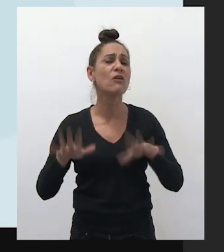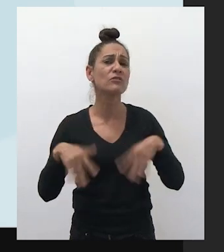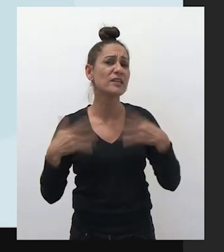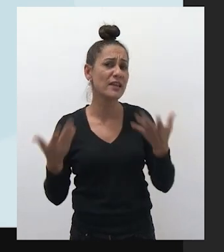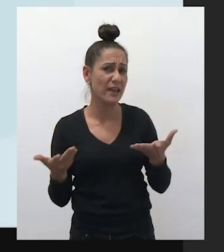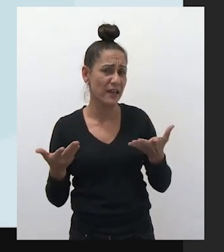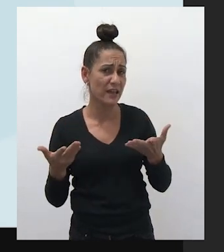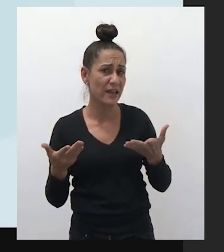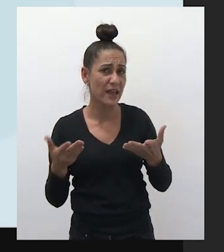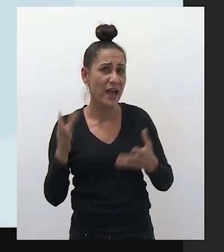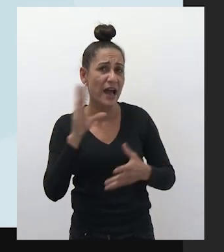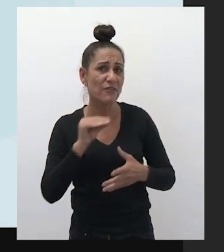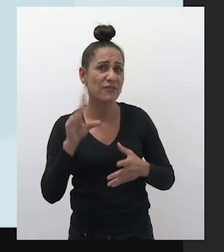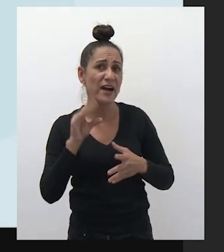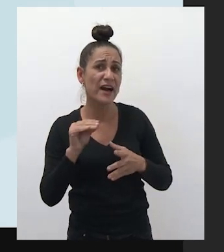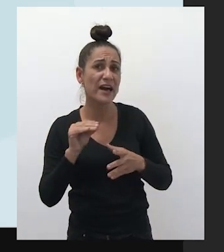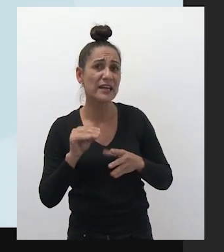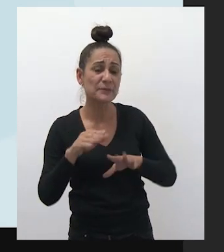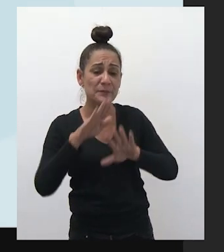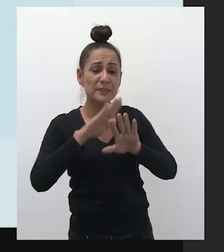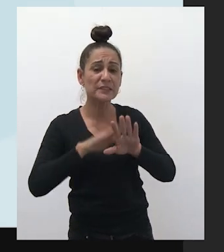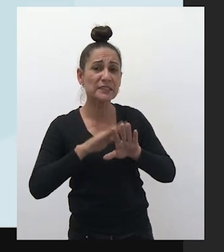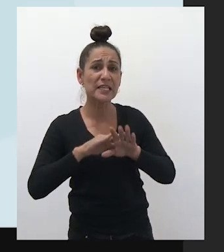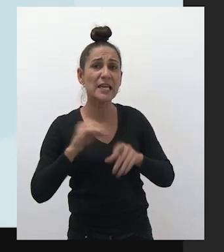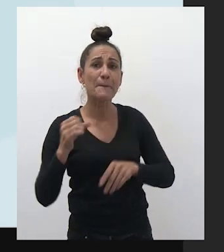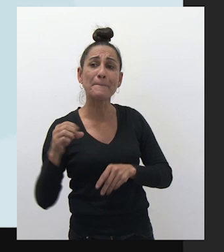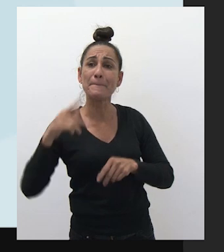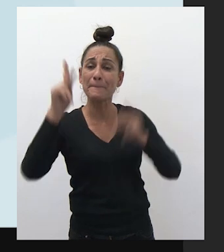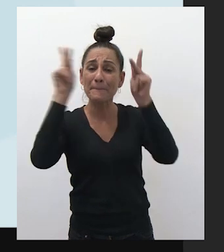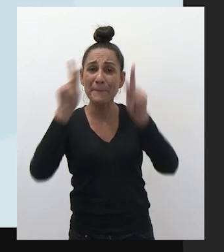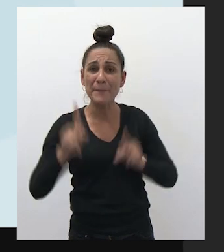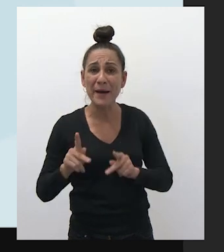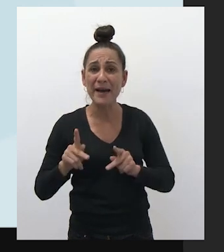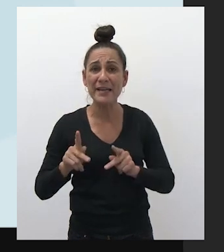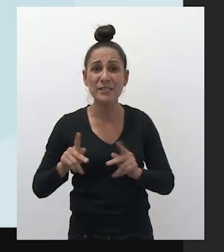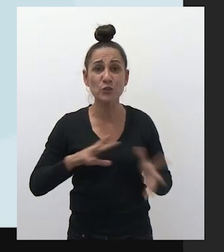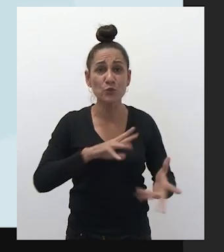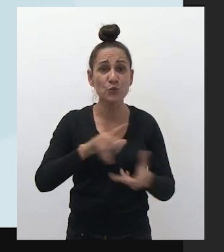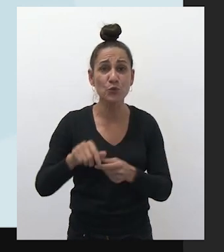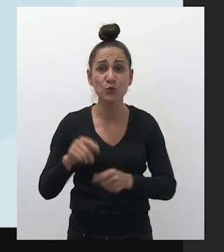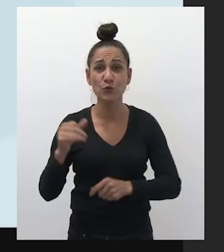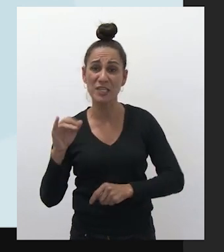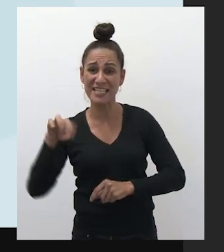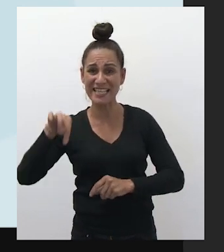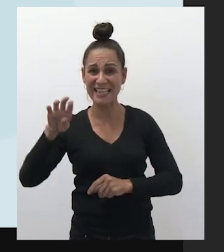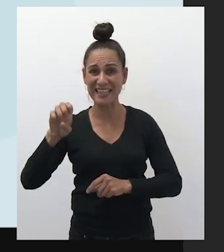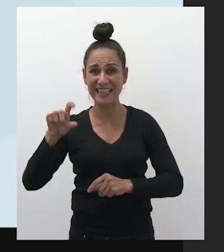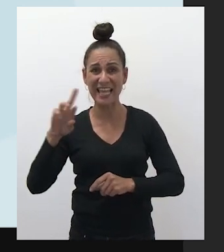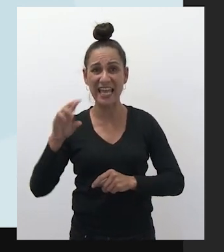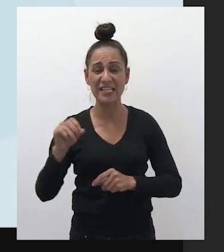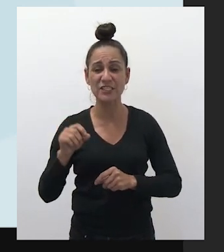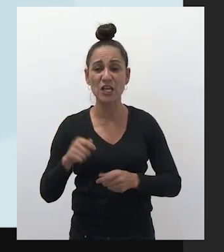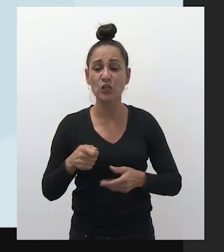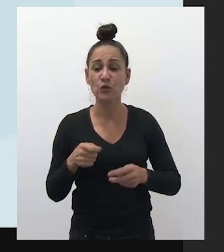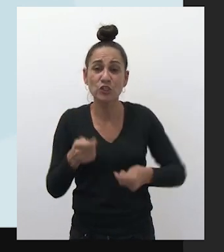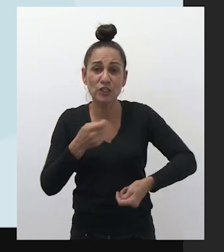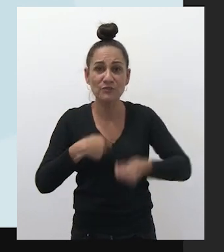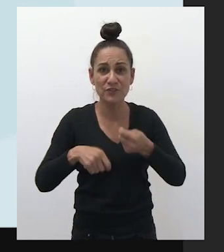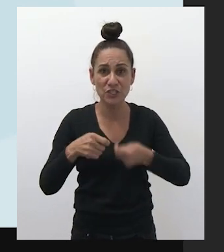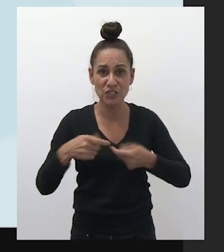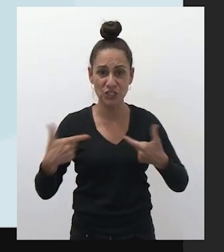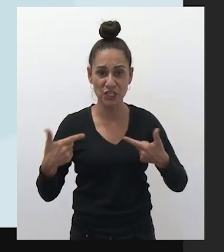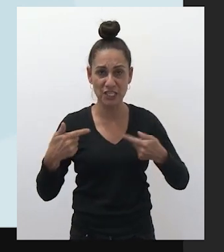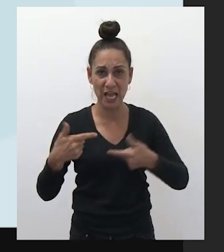a fala dessa encíclica Pacem in Terris? Não adianta investir em